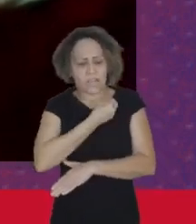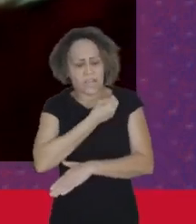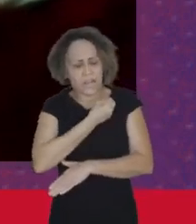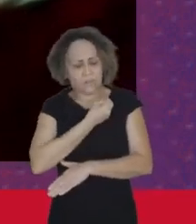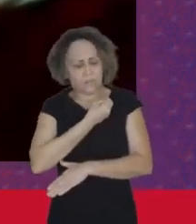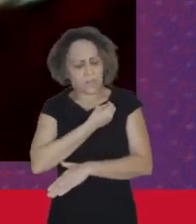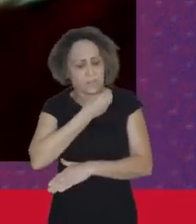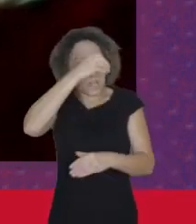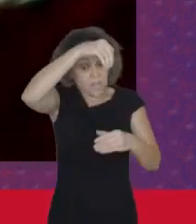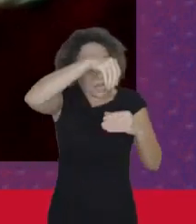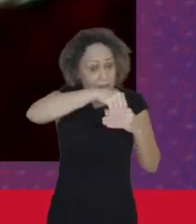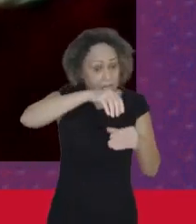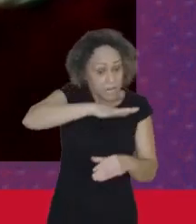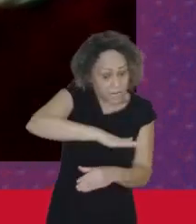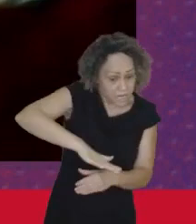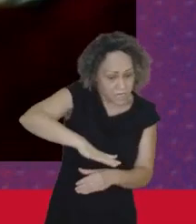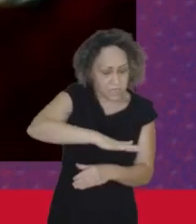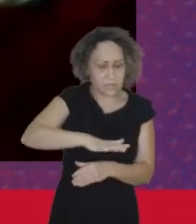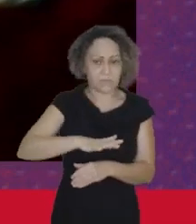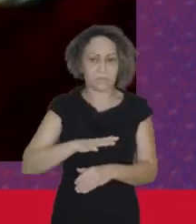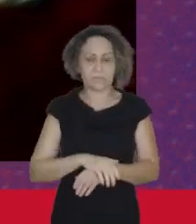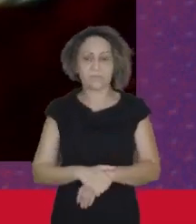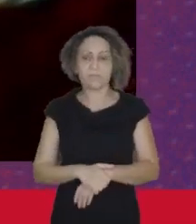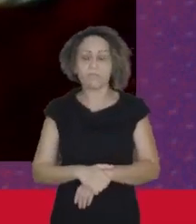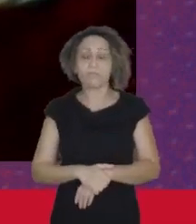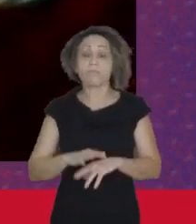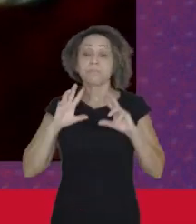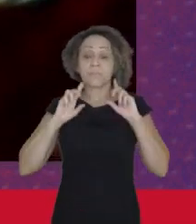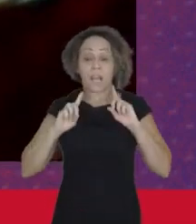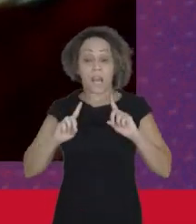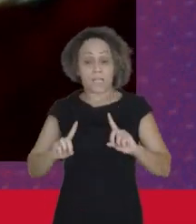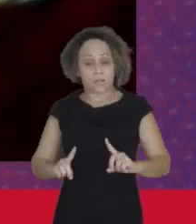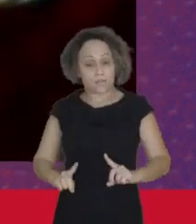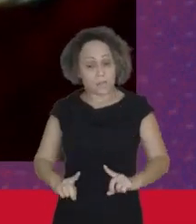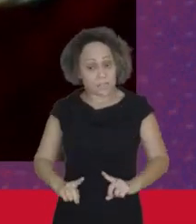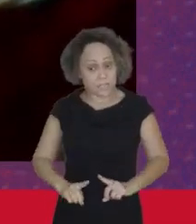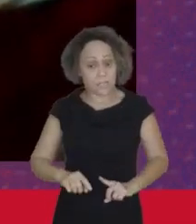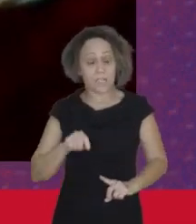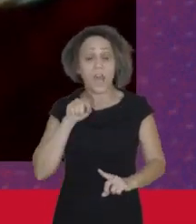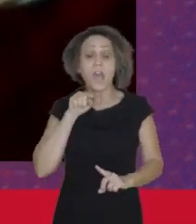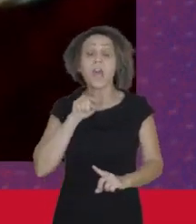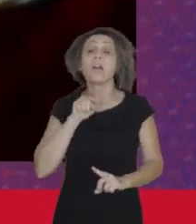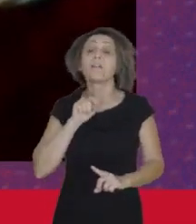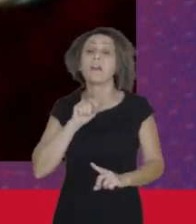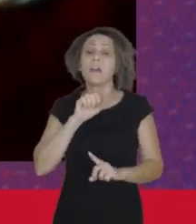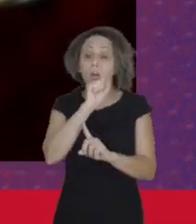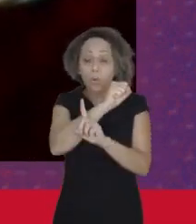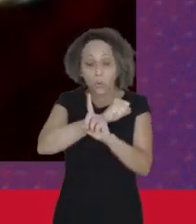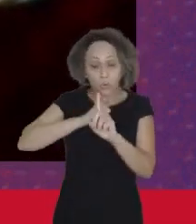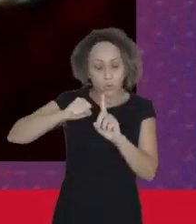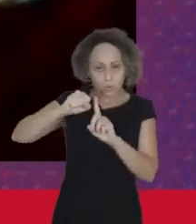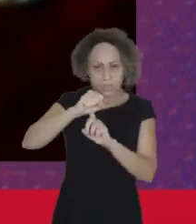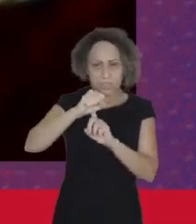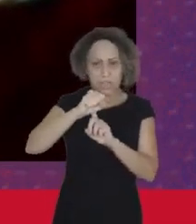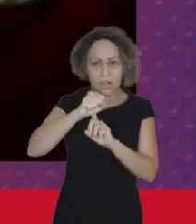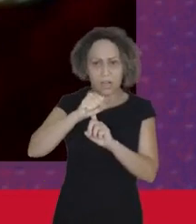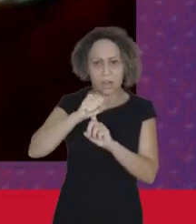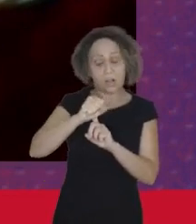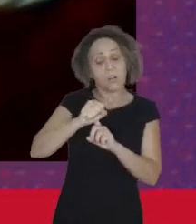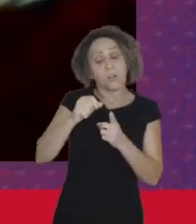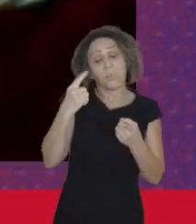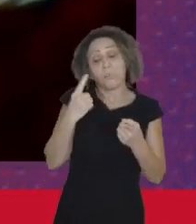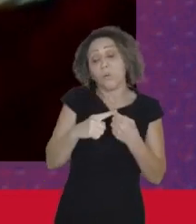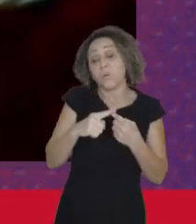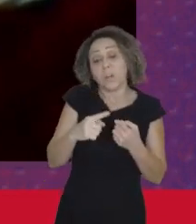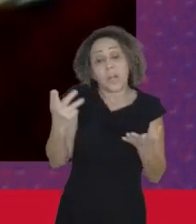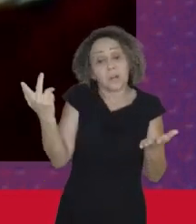Então, a deficiência ela é social porque ela é fruto de fatores